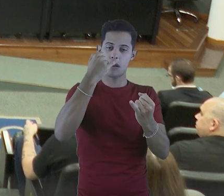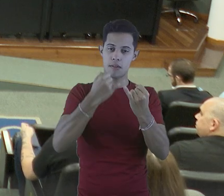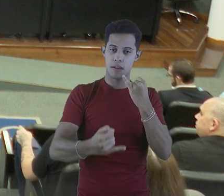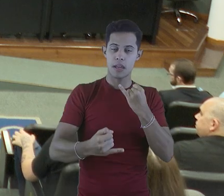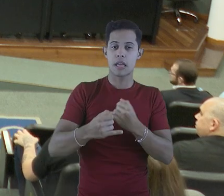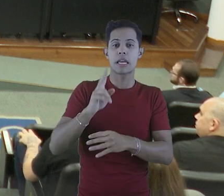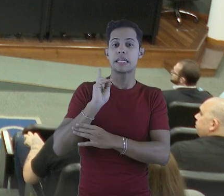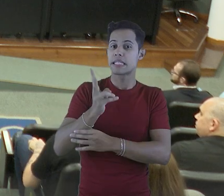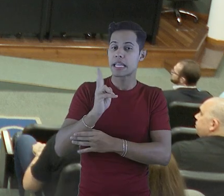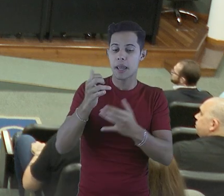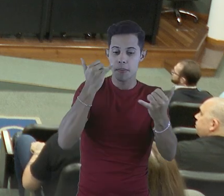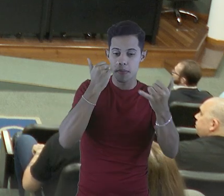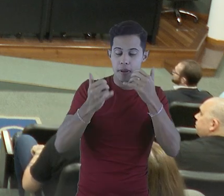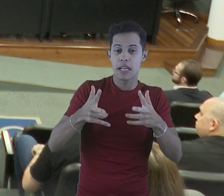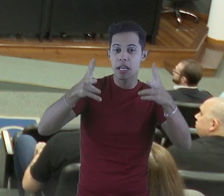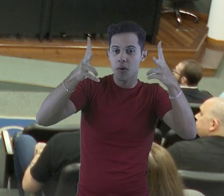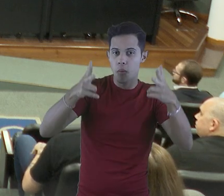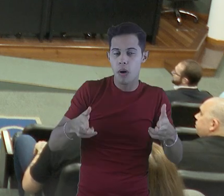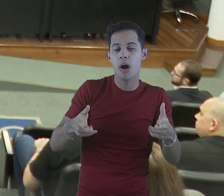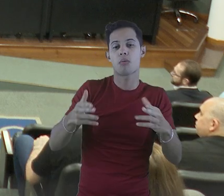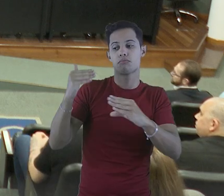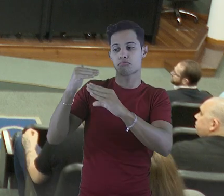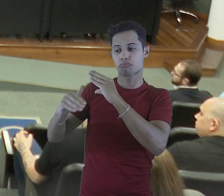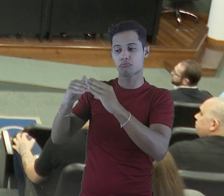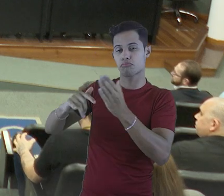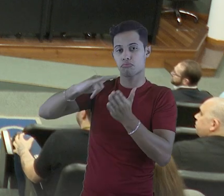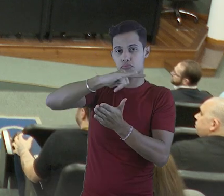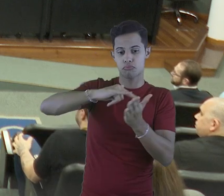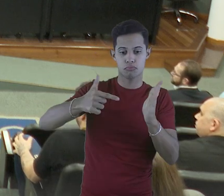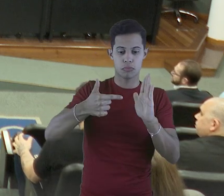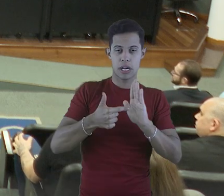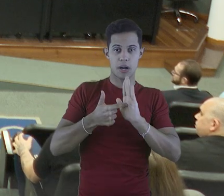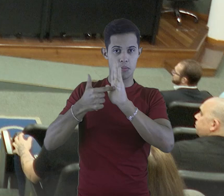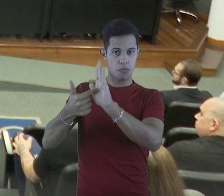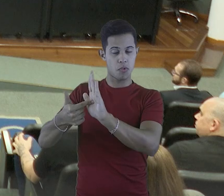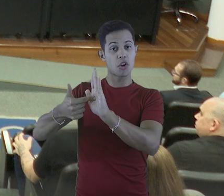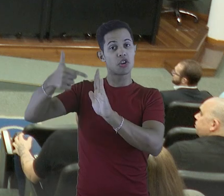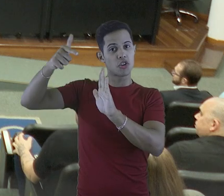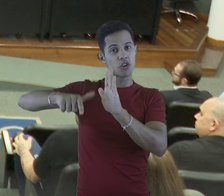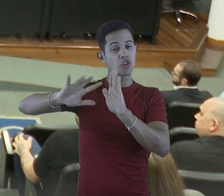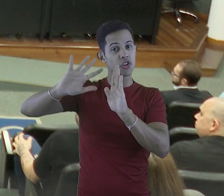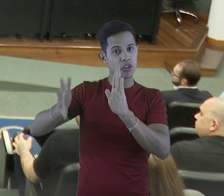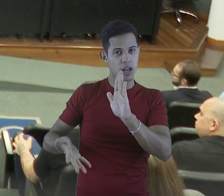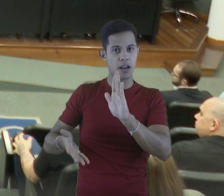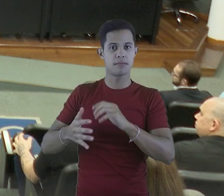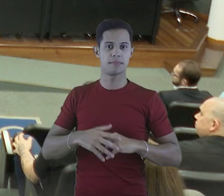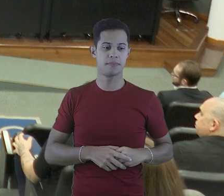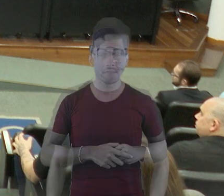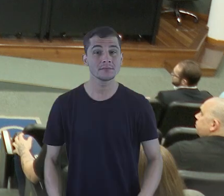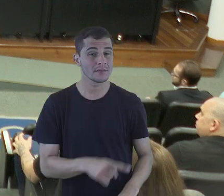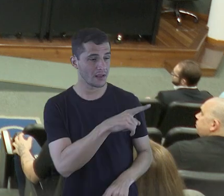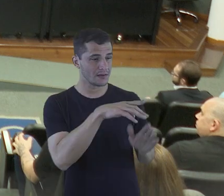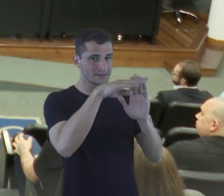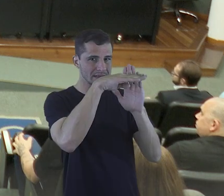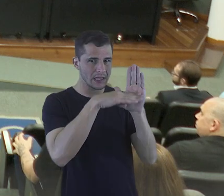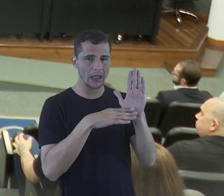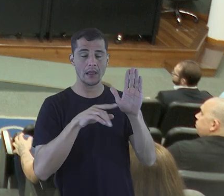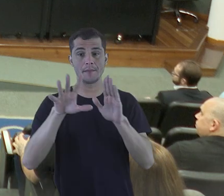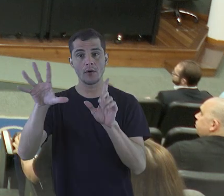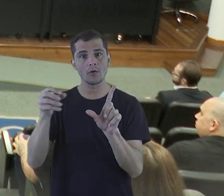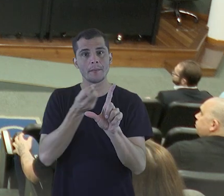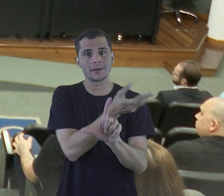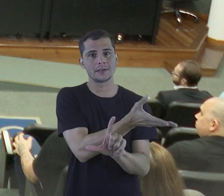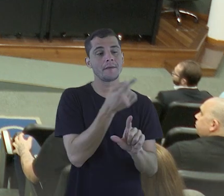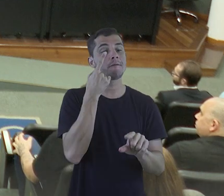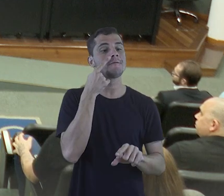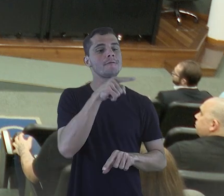todas as vezes que você subir a mesma informação ter ratificação por meio do termo de compartilhamento que você já tem agora esse termo de compartilhamento daí tem que ver como é